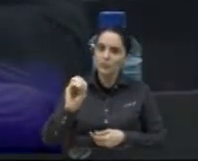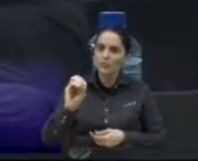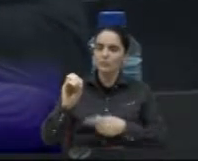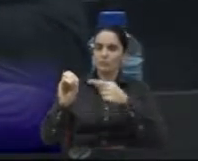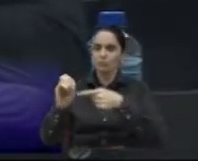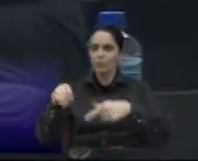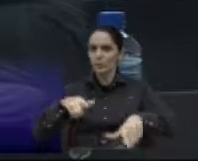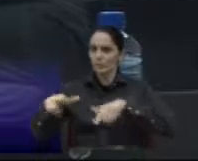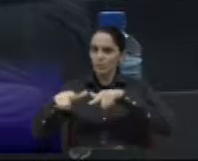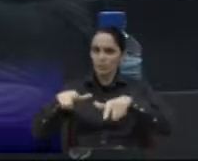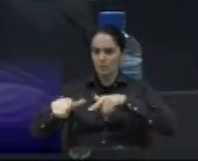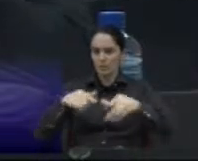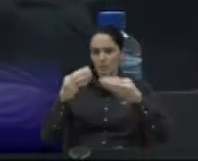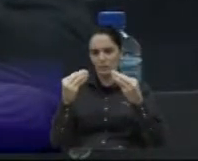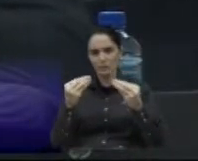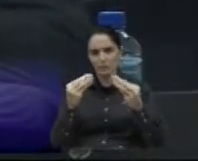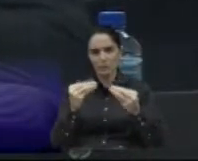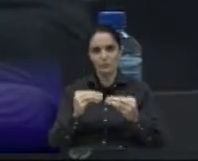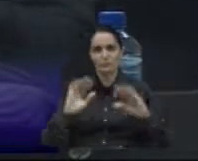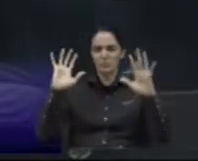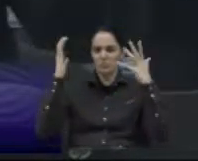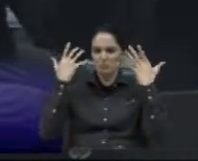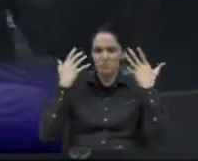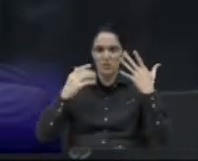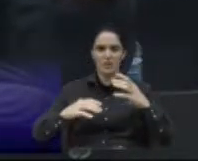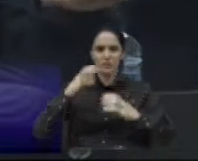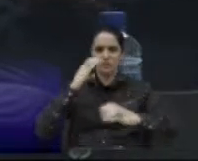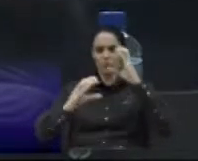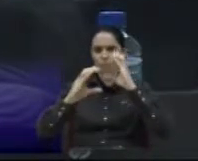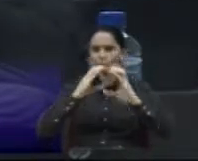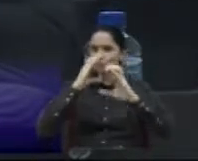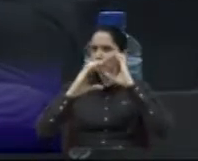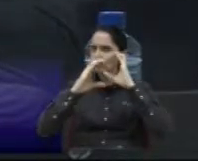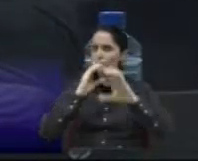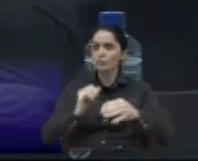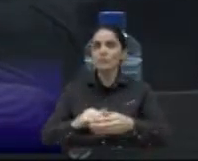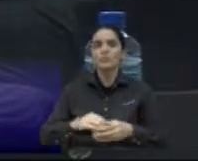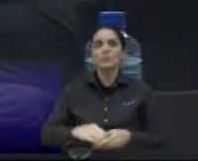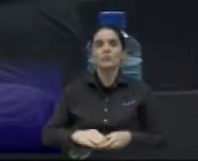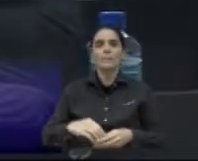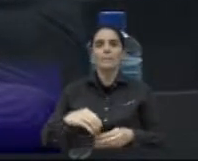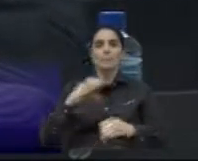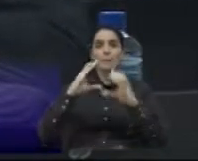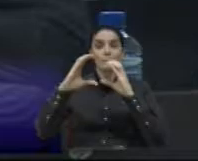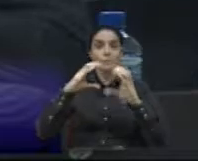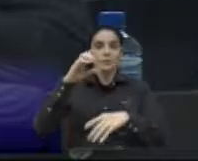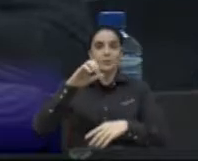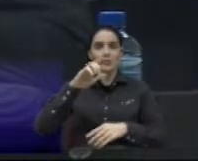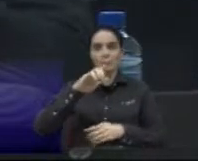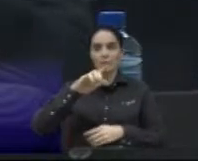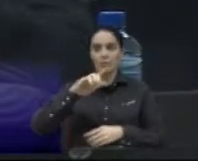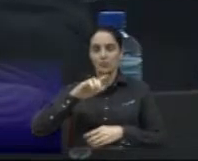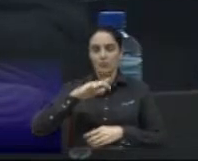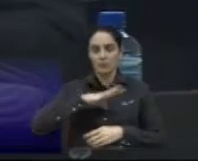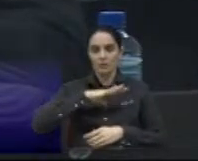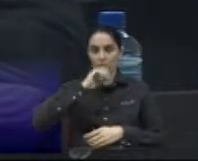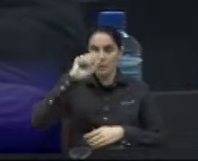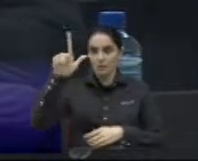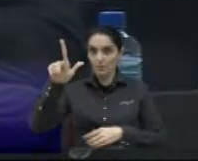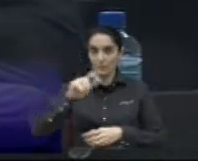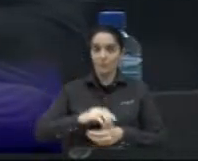naquele departamento, criou festivais de música. Antes do Canta Limeira, havia um festival de música na cidade, que